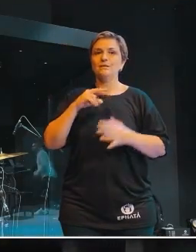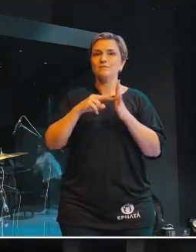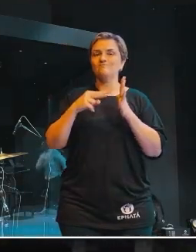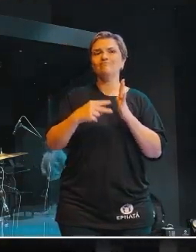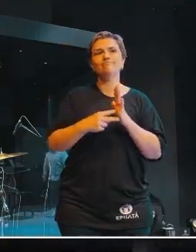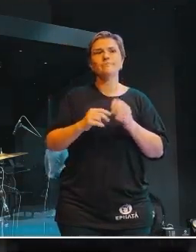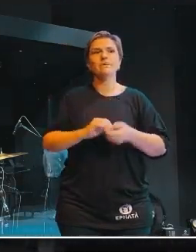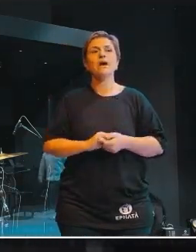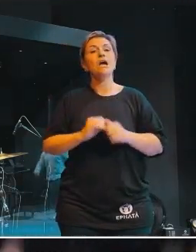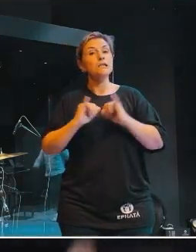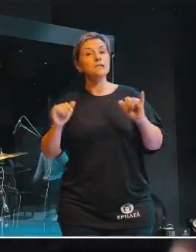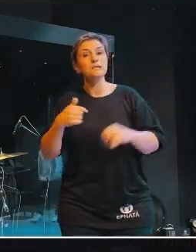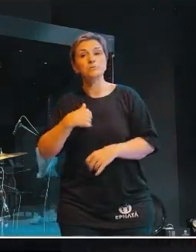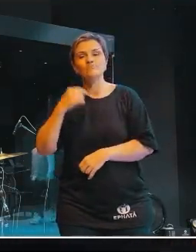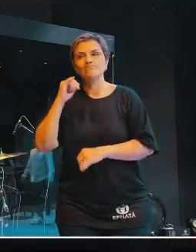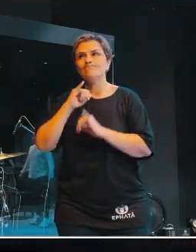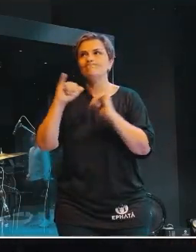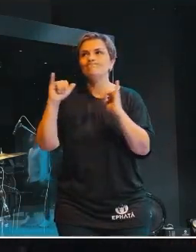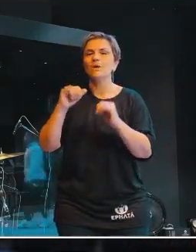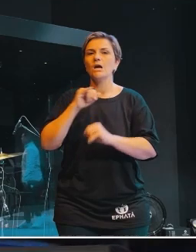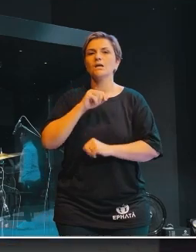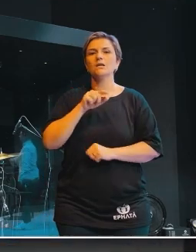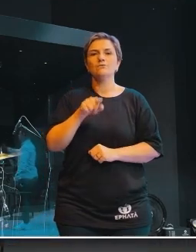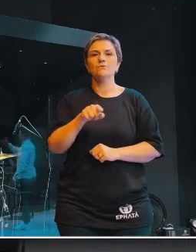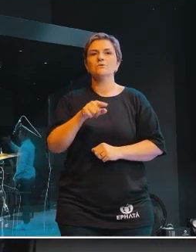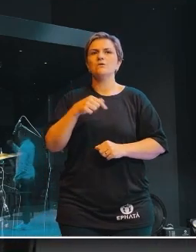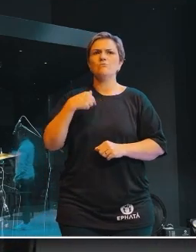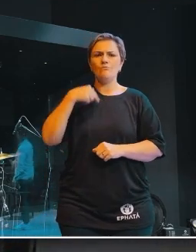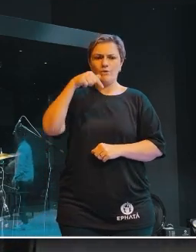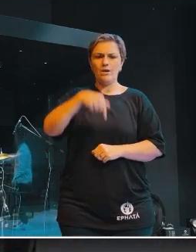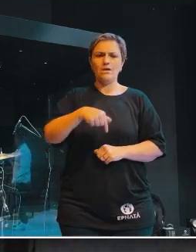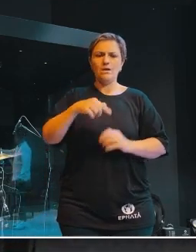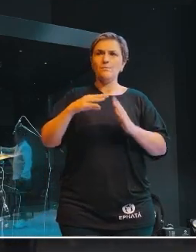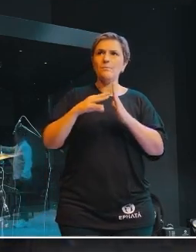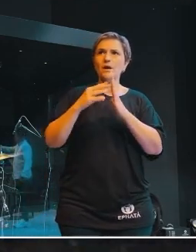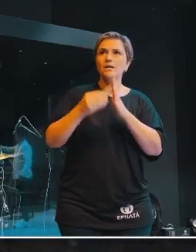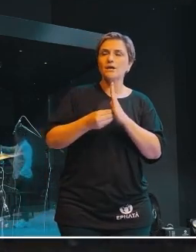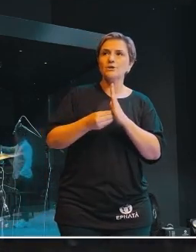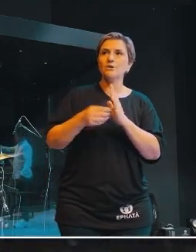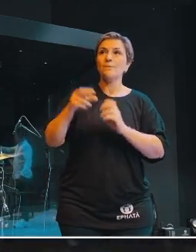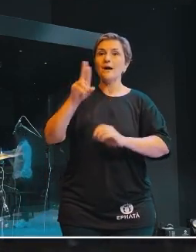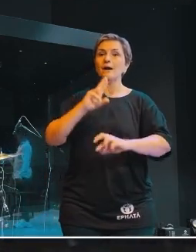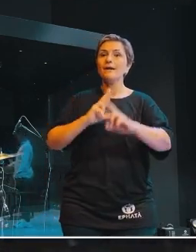E se eu te disser que você não vem para a igreja para receber?